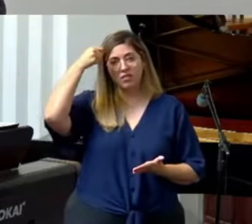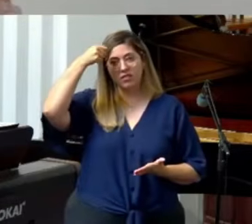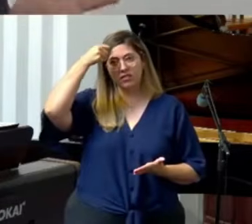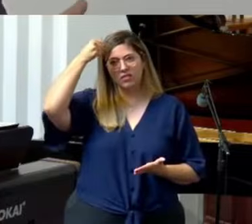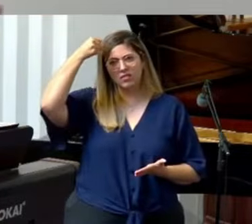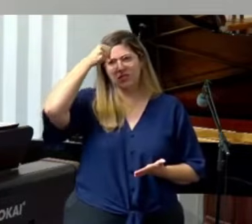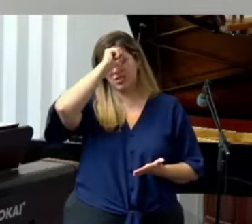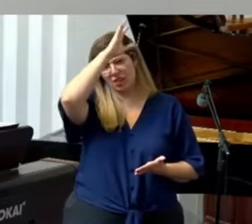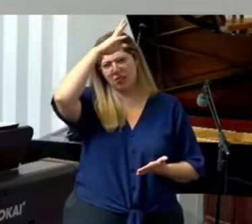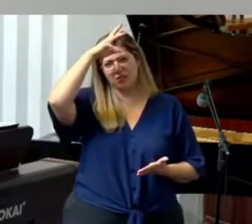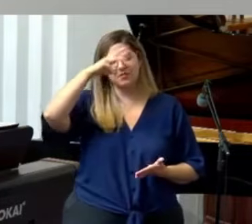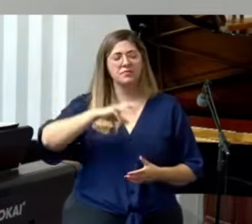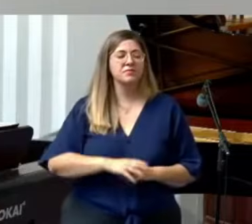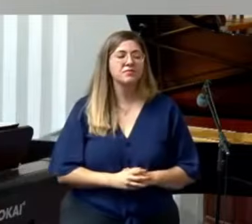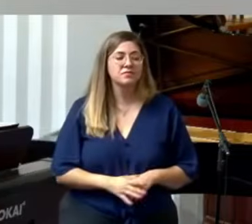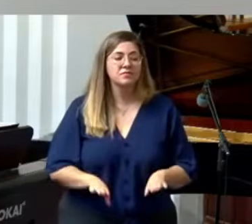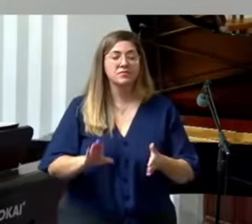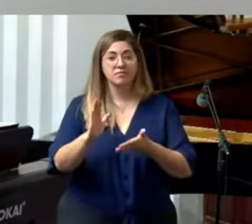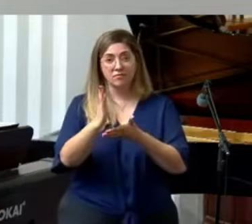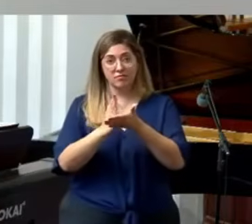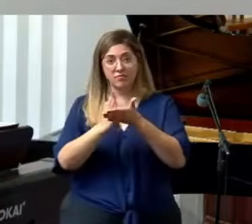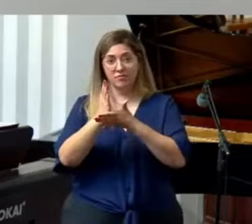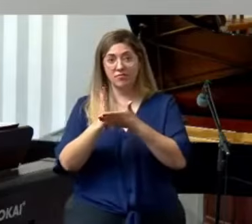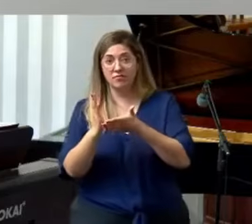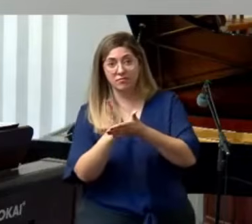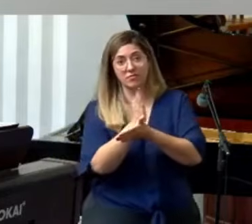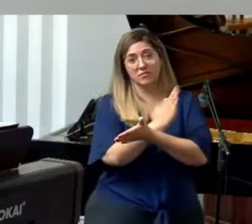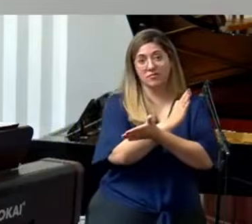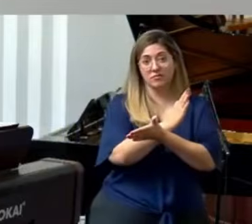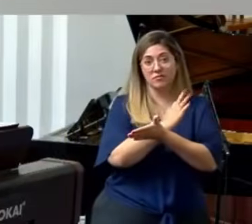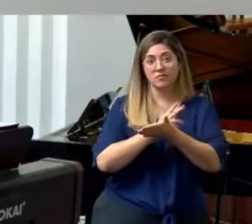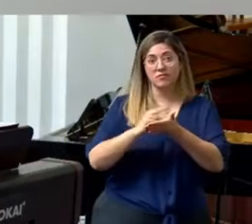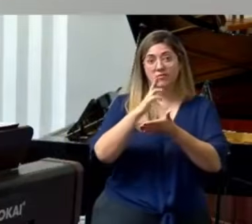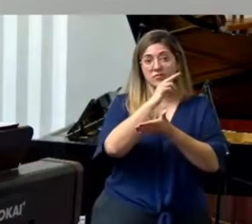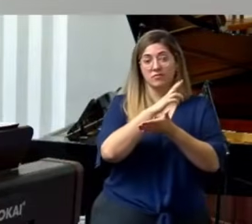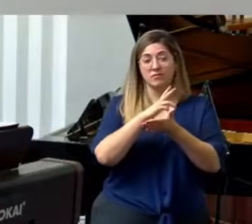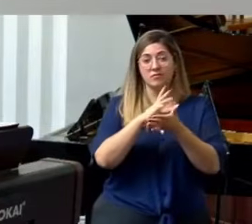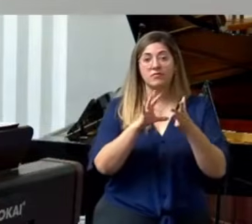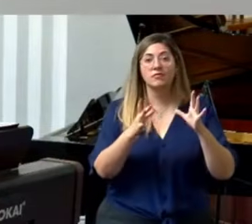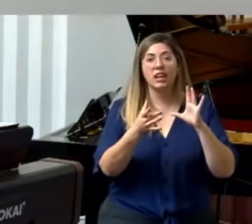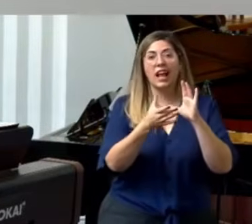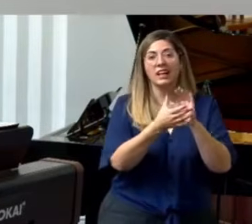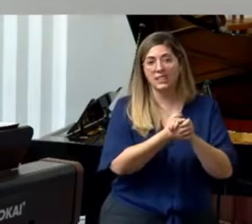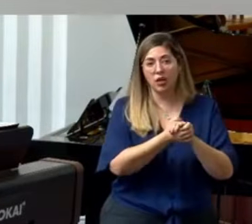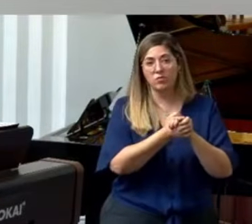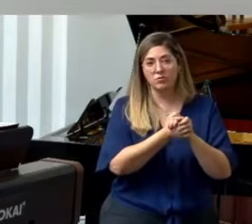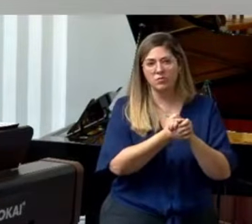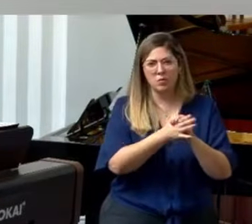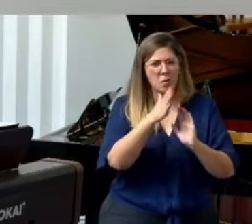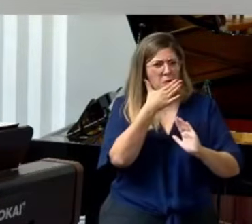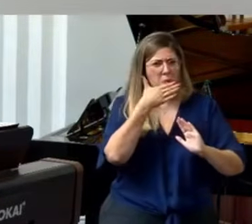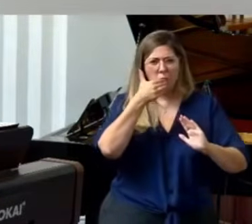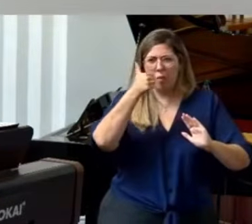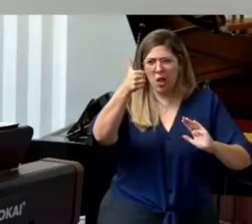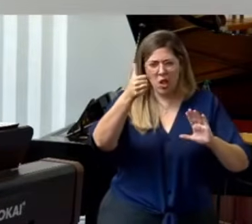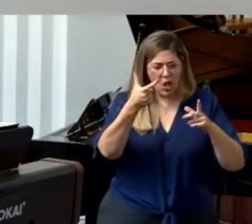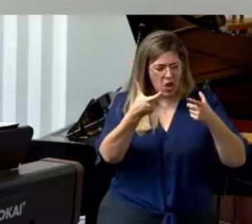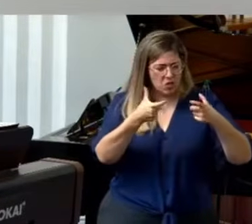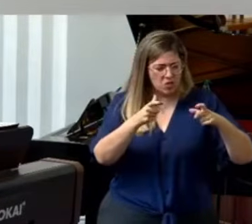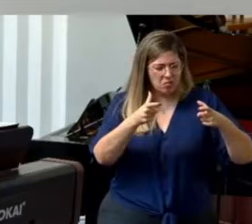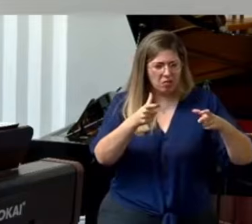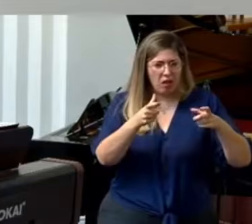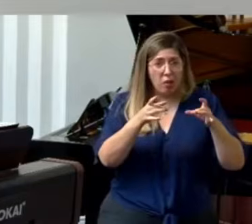em duas e na primeira parte fizessem um desenho de um casal sendo expulso do melhor lugar da terra. Como